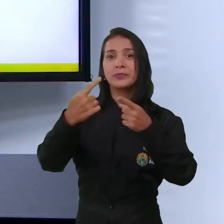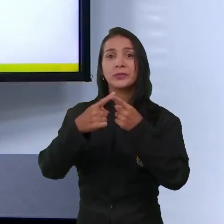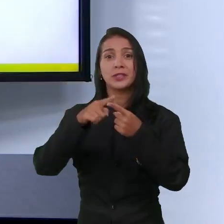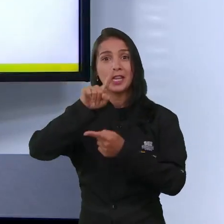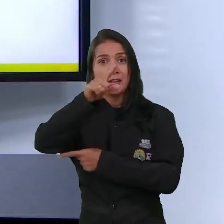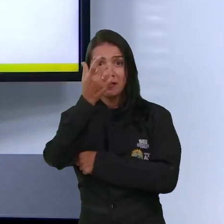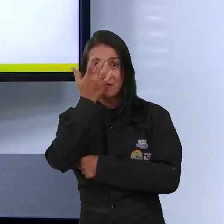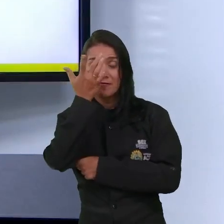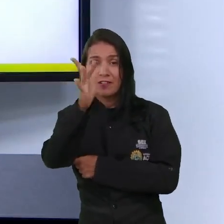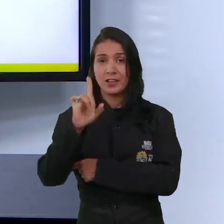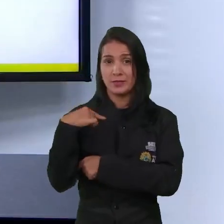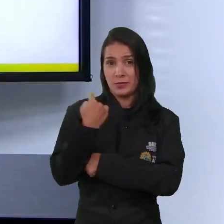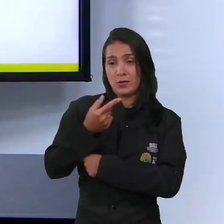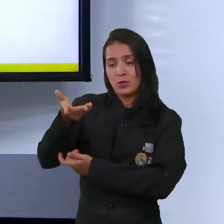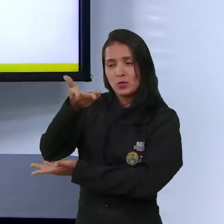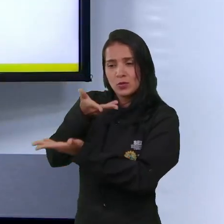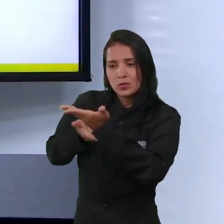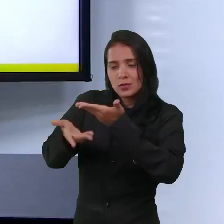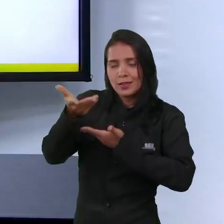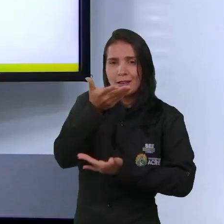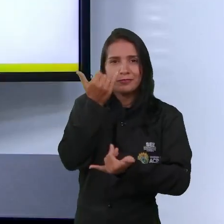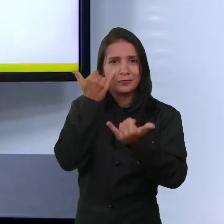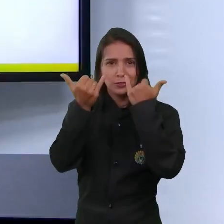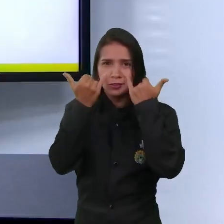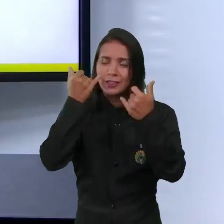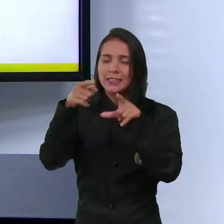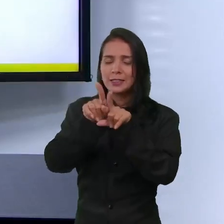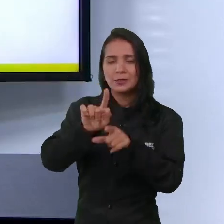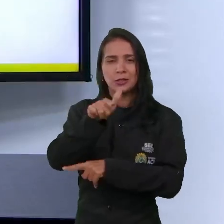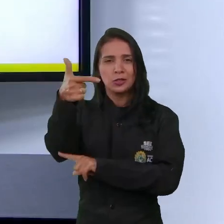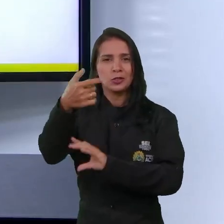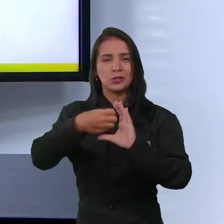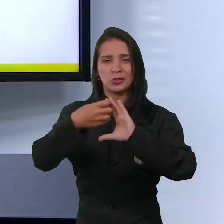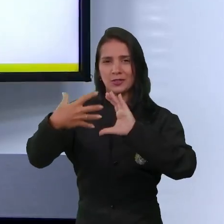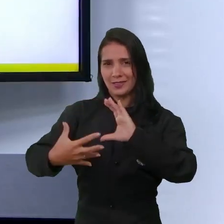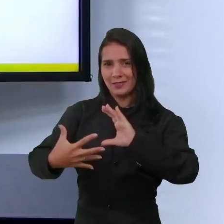facilita a interação da notícia e de outros fatos.